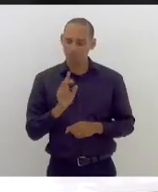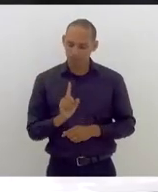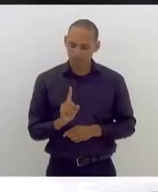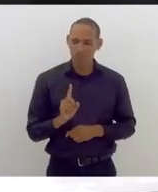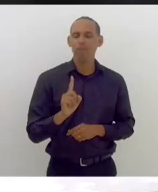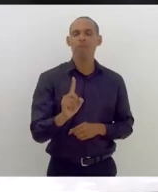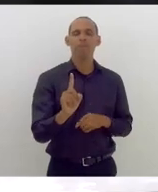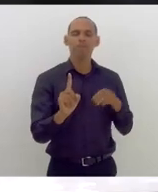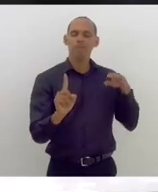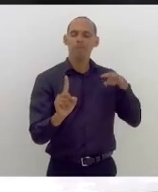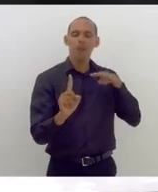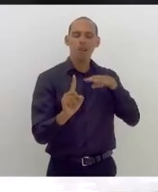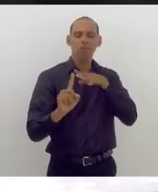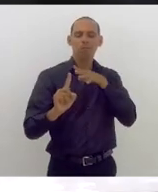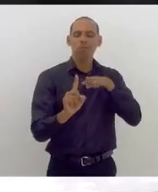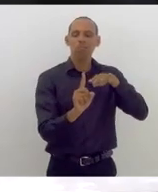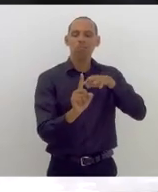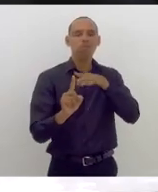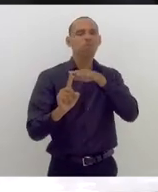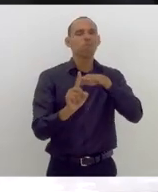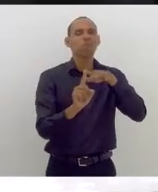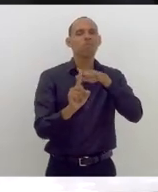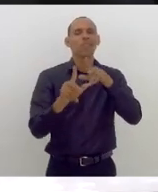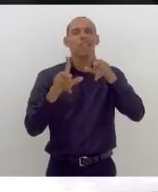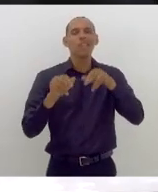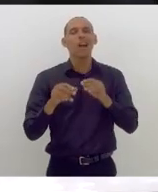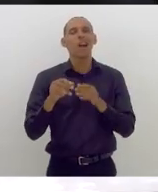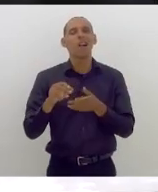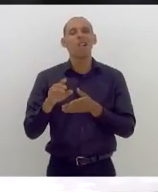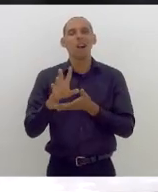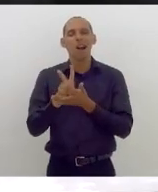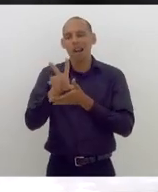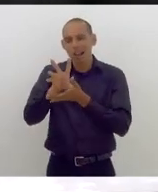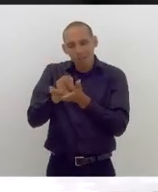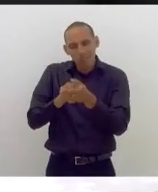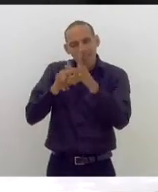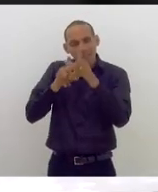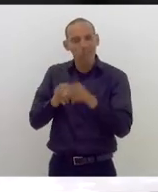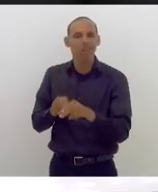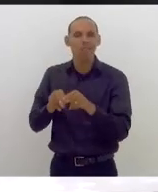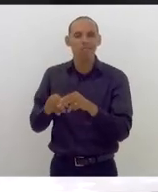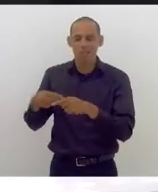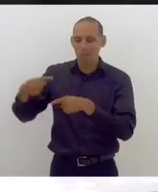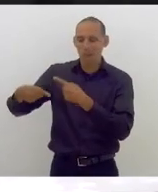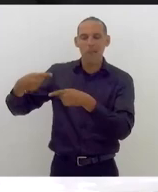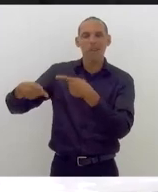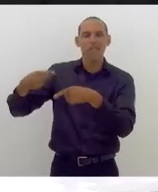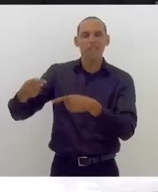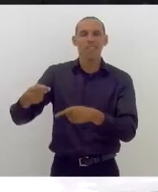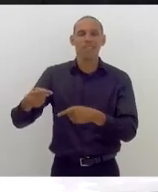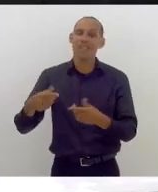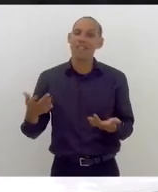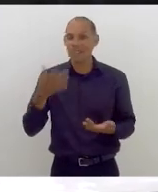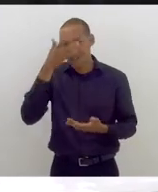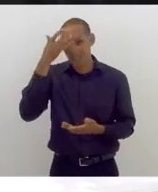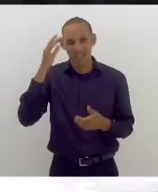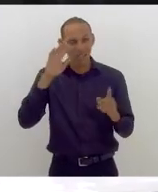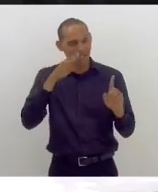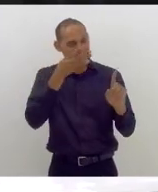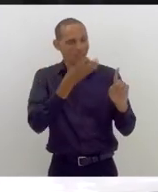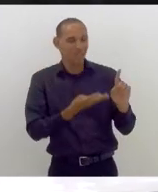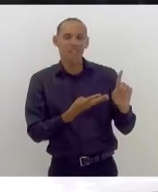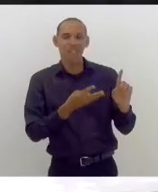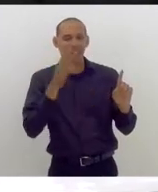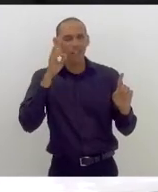de exemplo para as próximas gerações que vêm pela frente. E aí, eu acho que a história de quem homenageia se mistura muito com a história